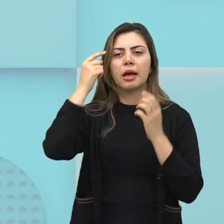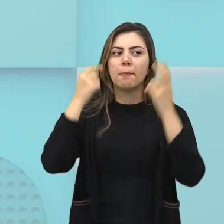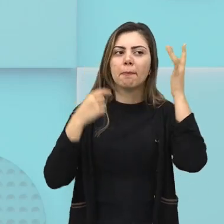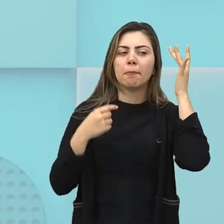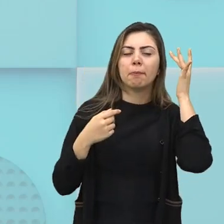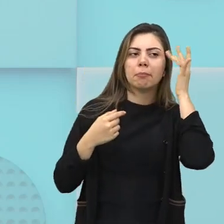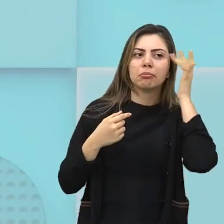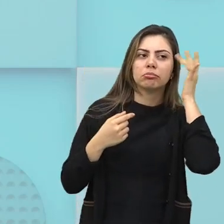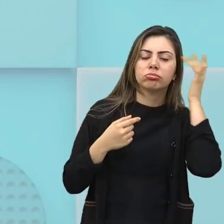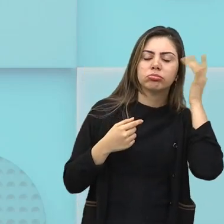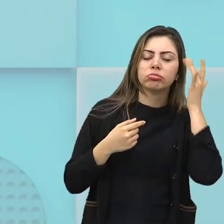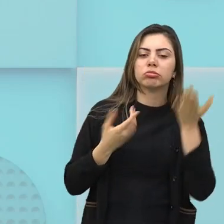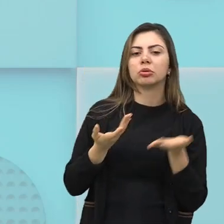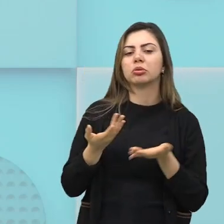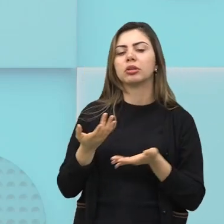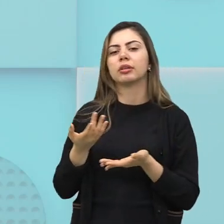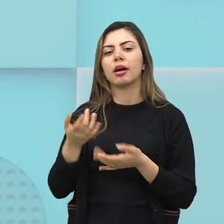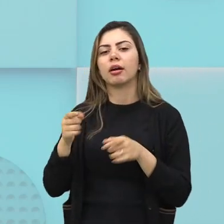e a